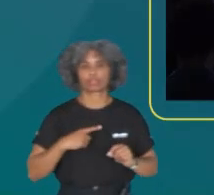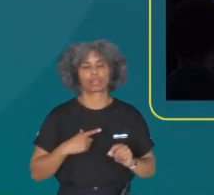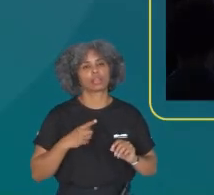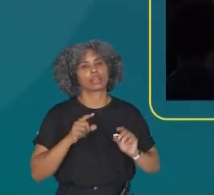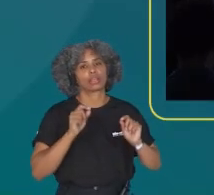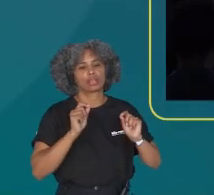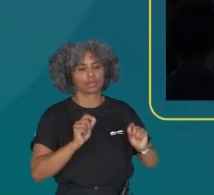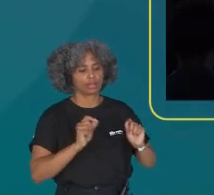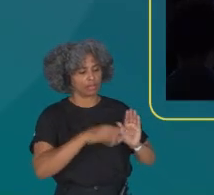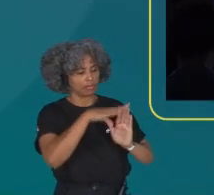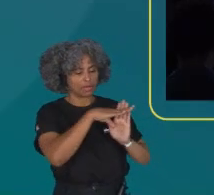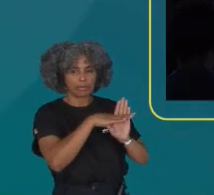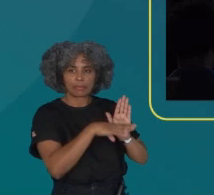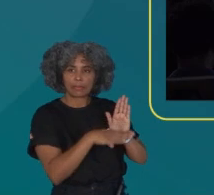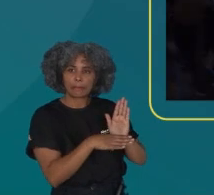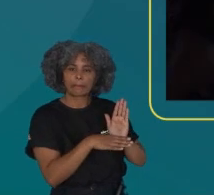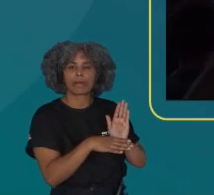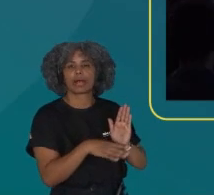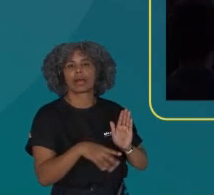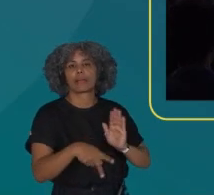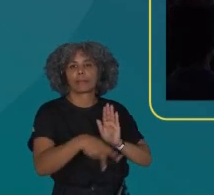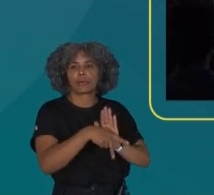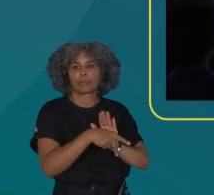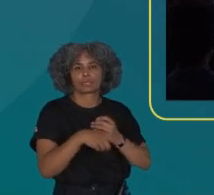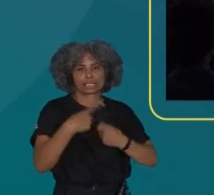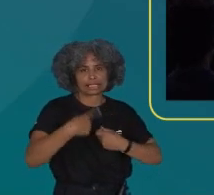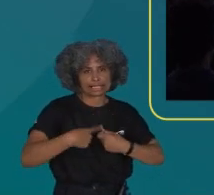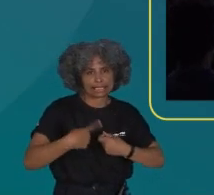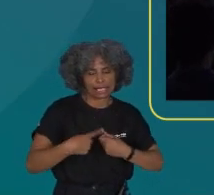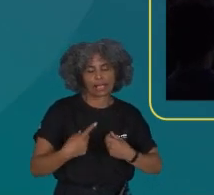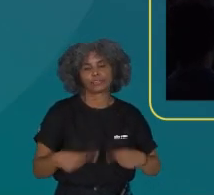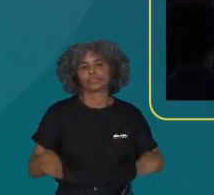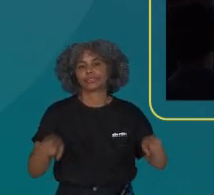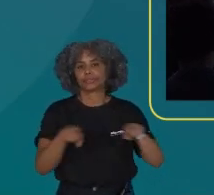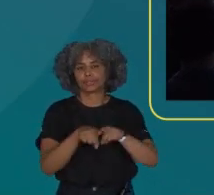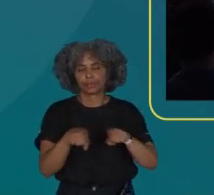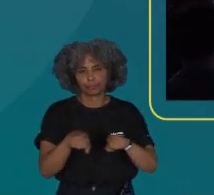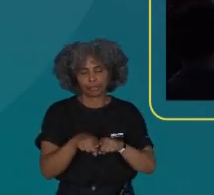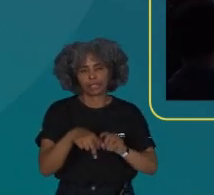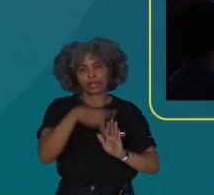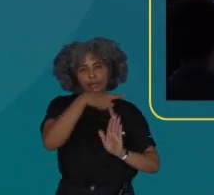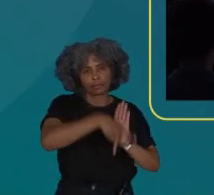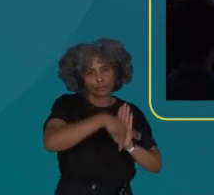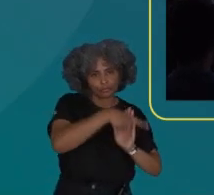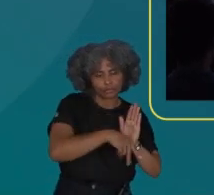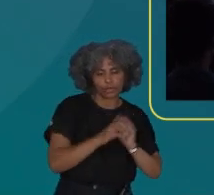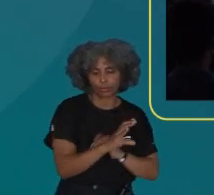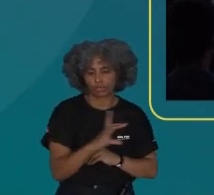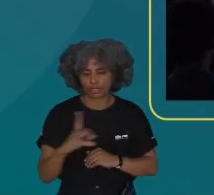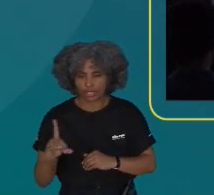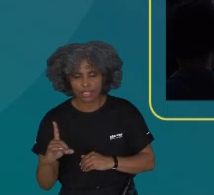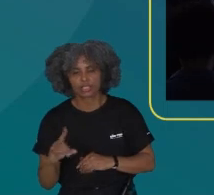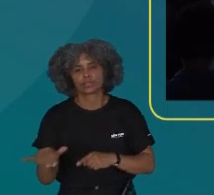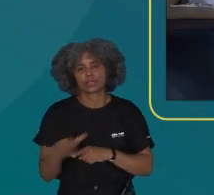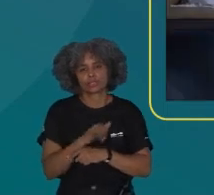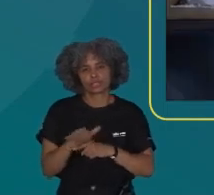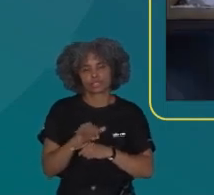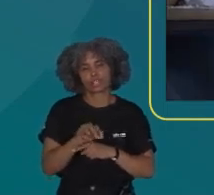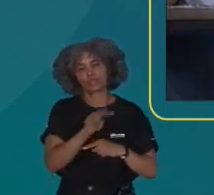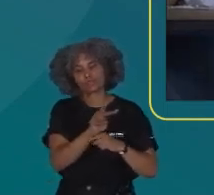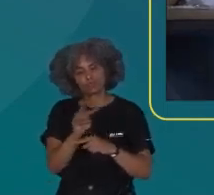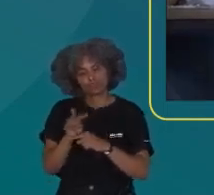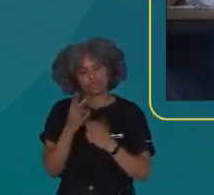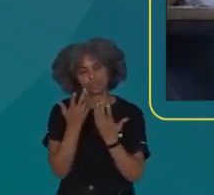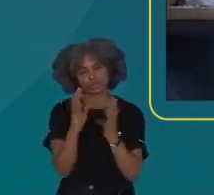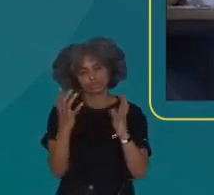da cidade, na concepção de projetos, na coordenação da estratégia integrada de proteção à